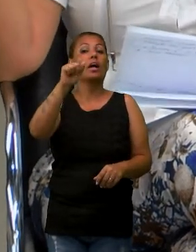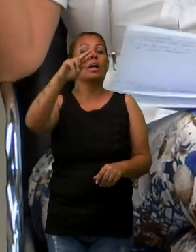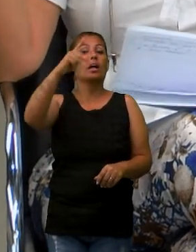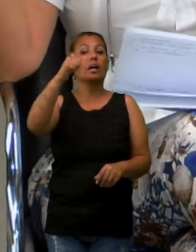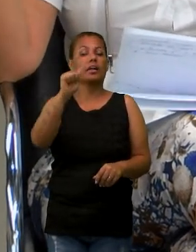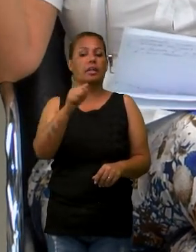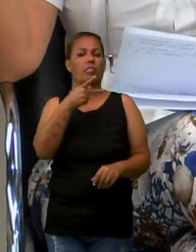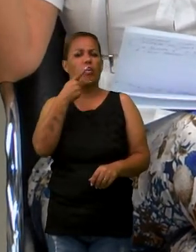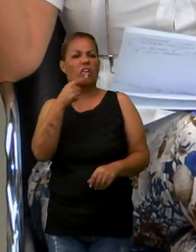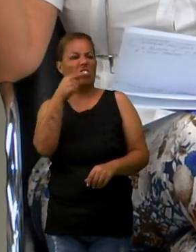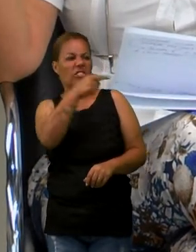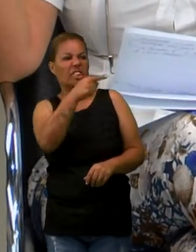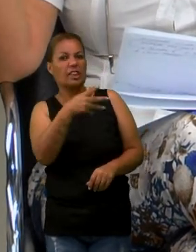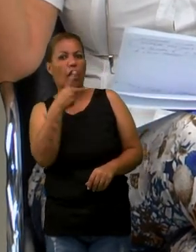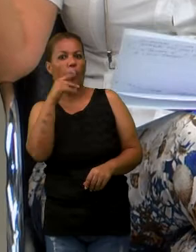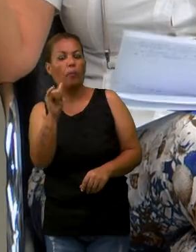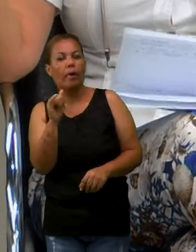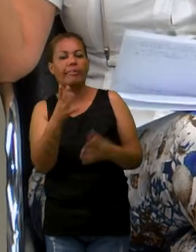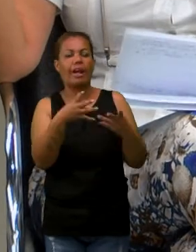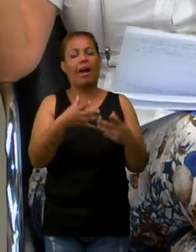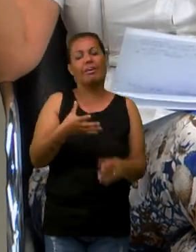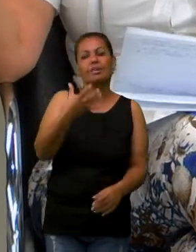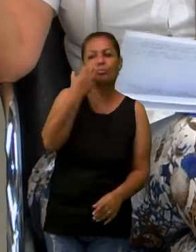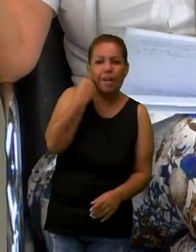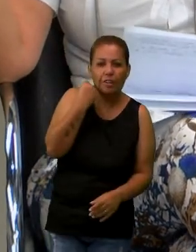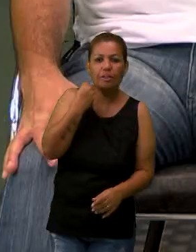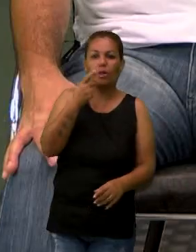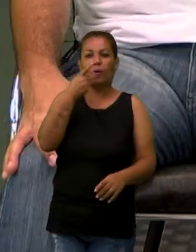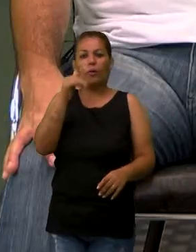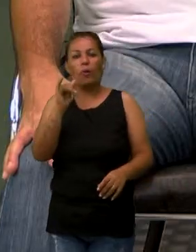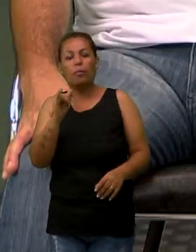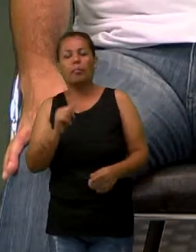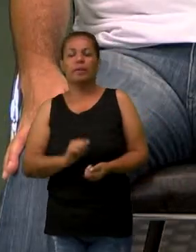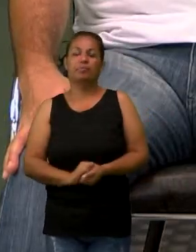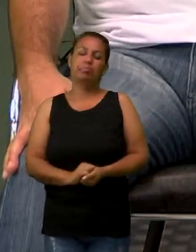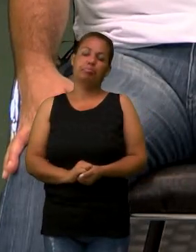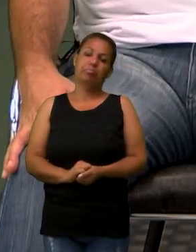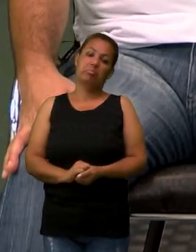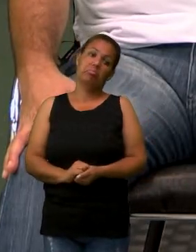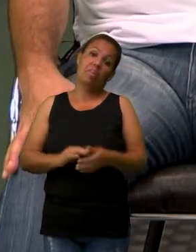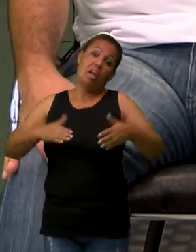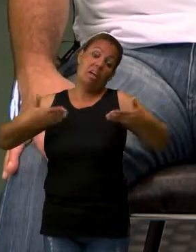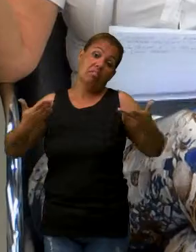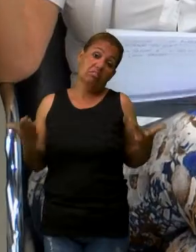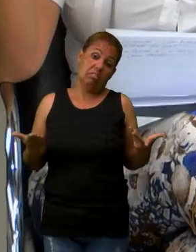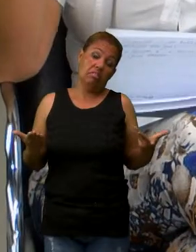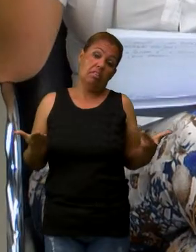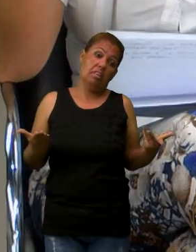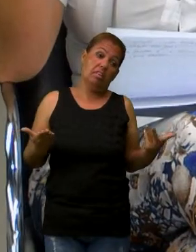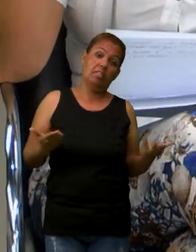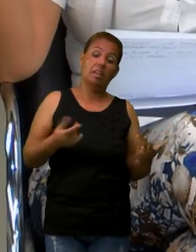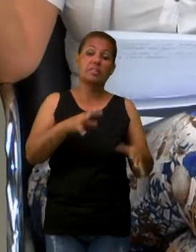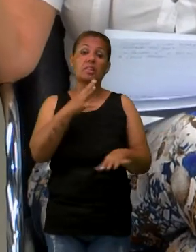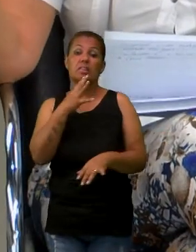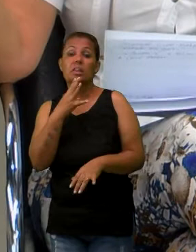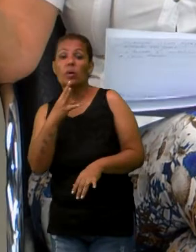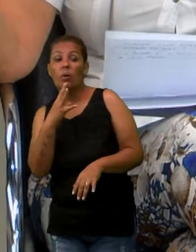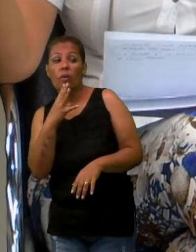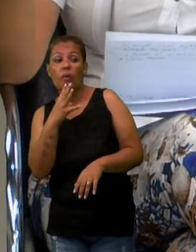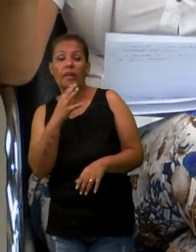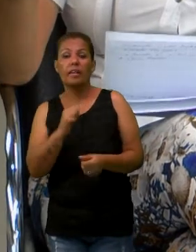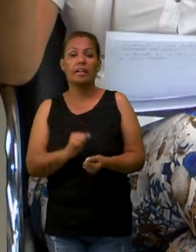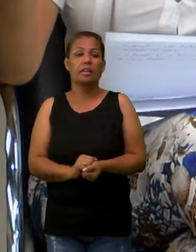você é o pai dele ele me adotou como pai com filha enfim e aí vocês se conheceram por acaso